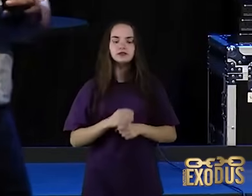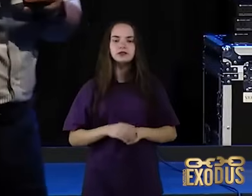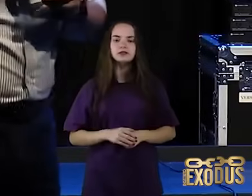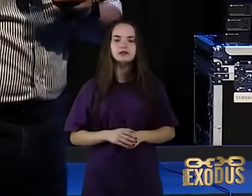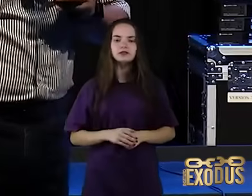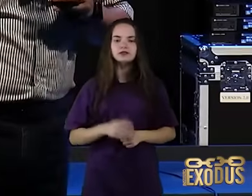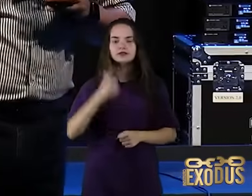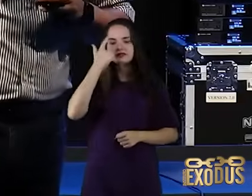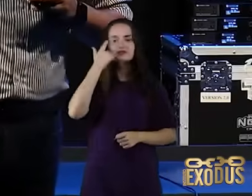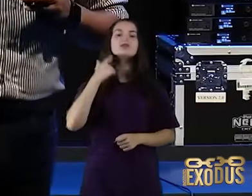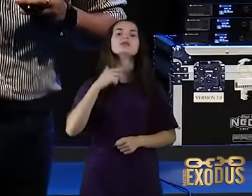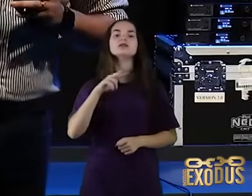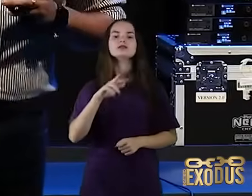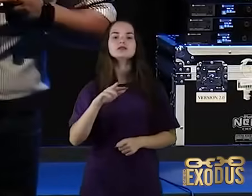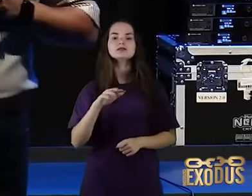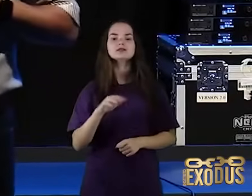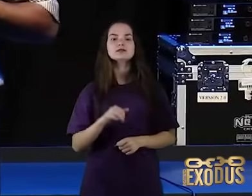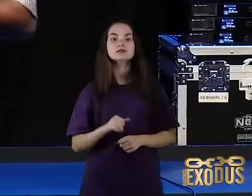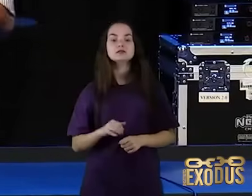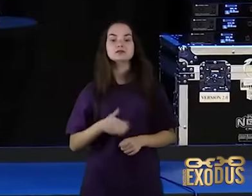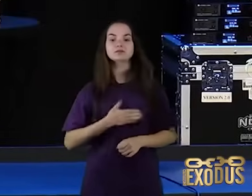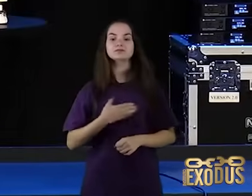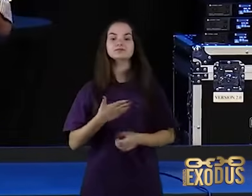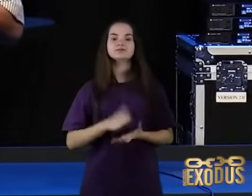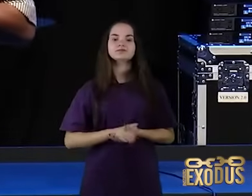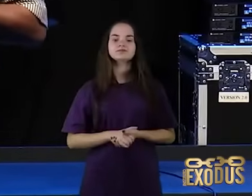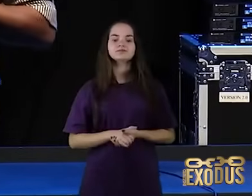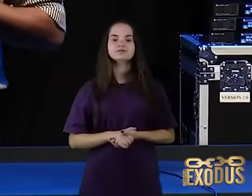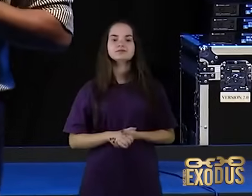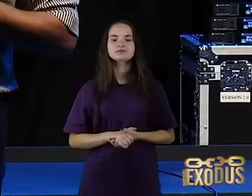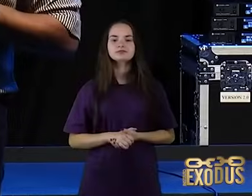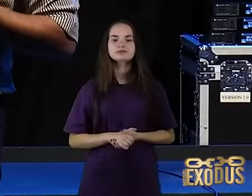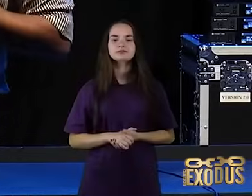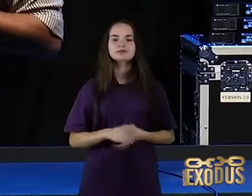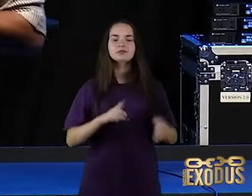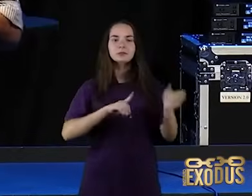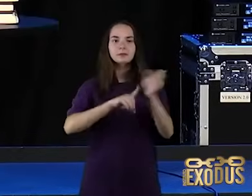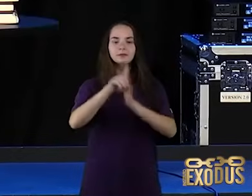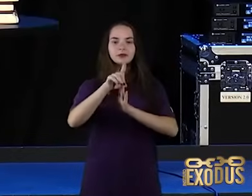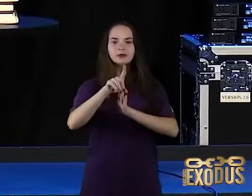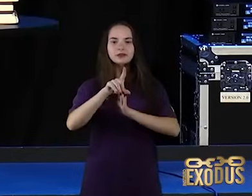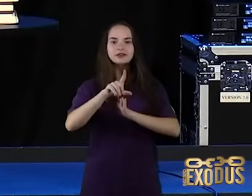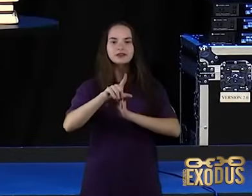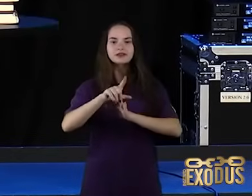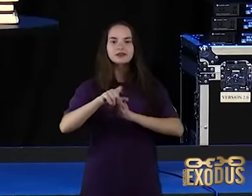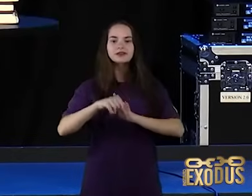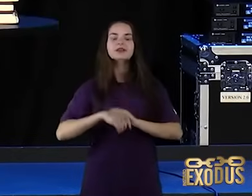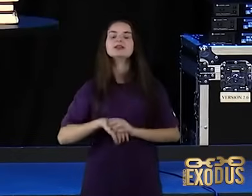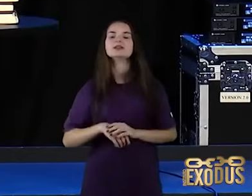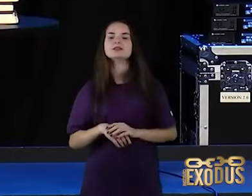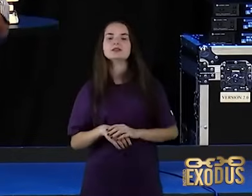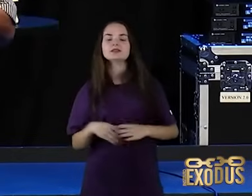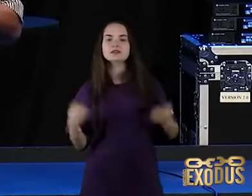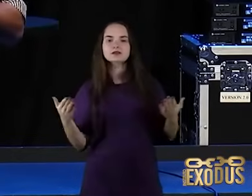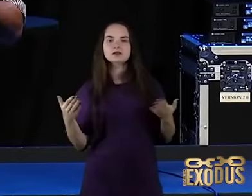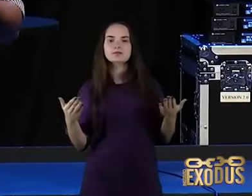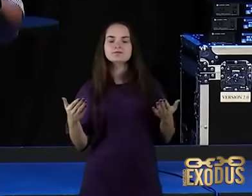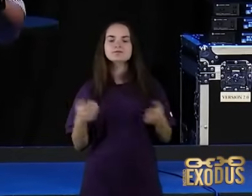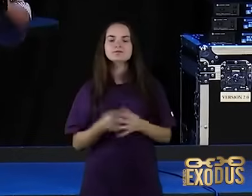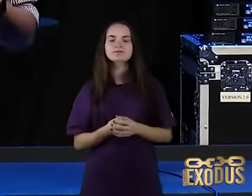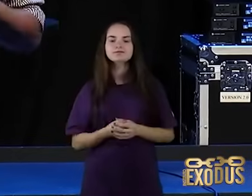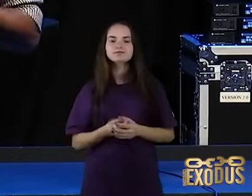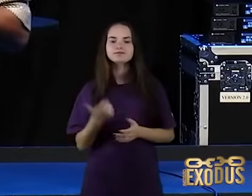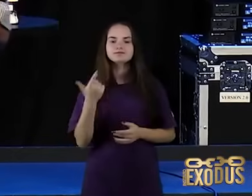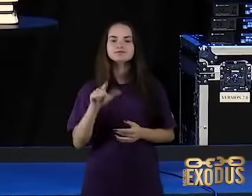surpresinha eu não tô deixando você eu vou perguntar na primeira reunião agora que a gente vai ter qual er o sonh de vocês sabe o que